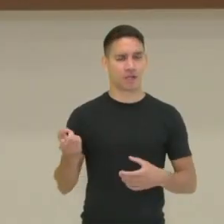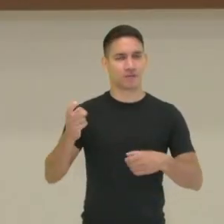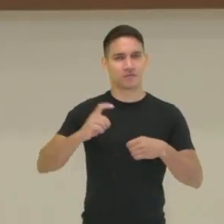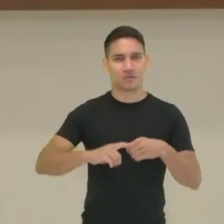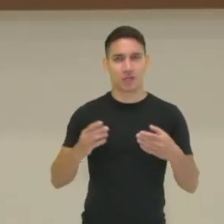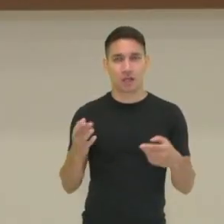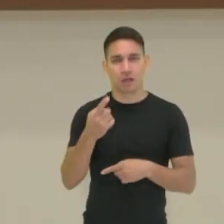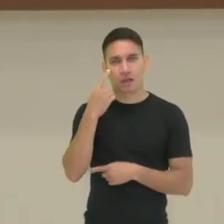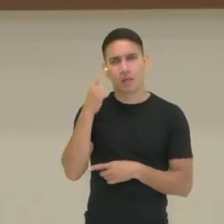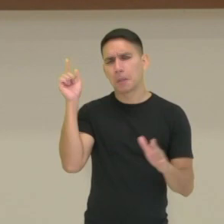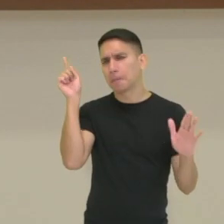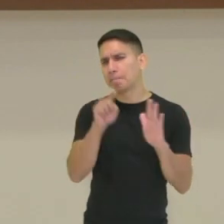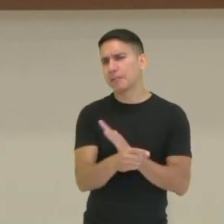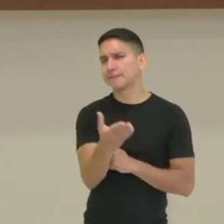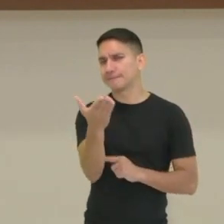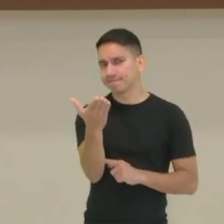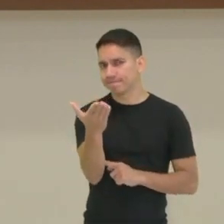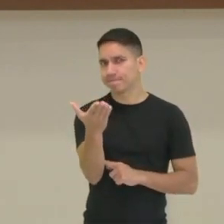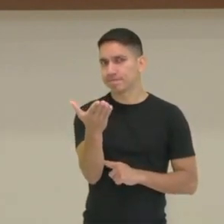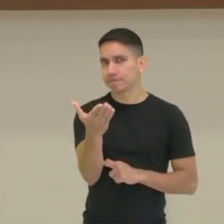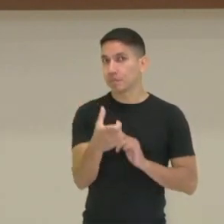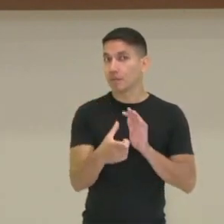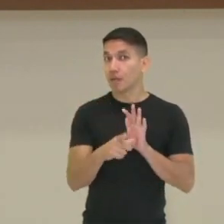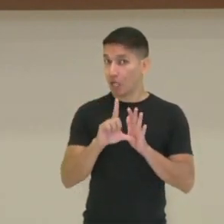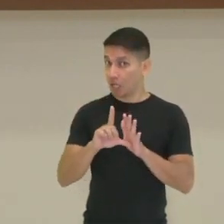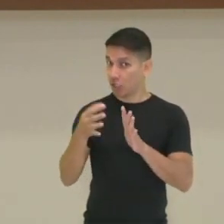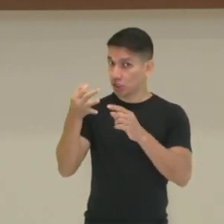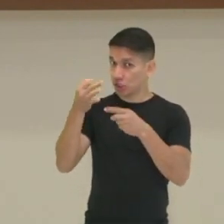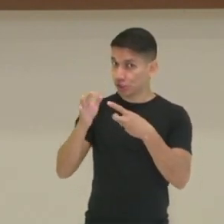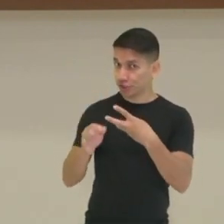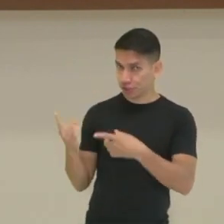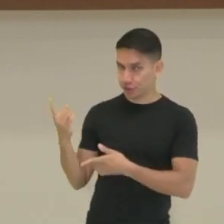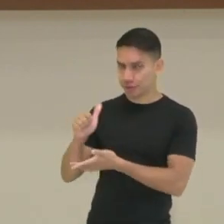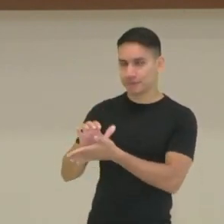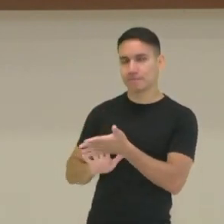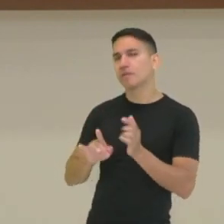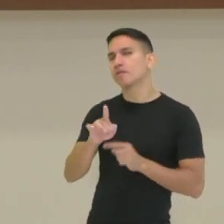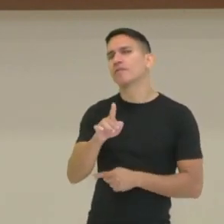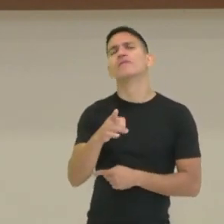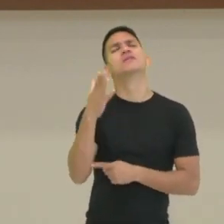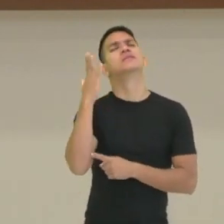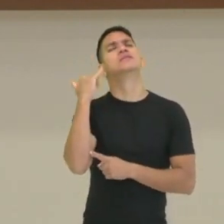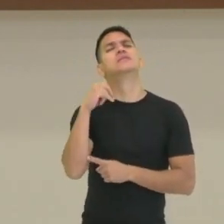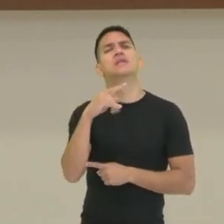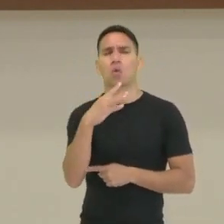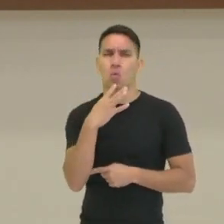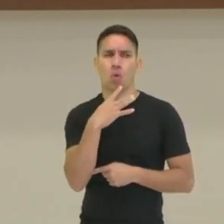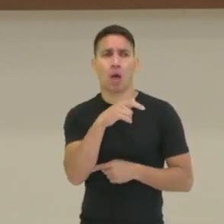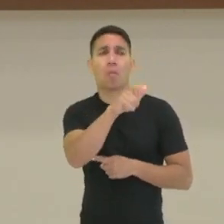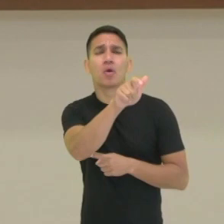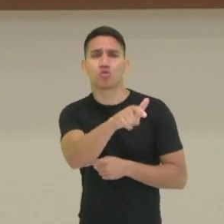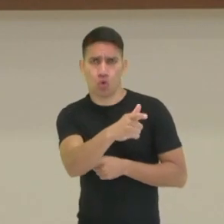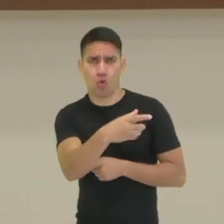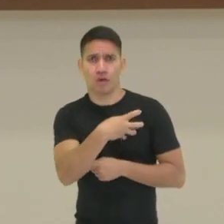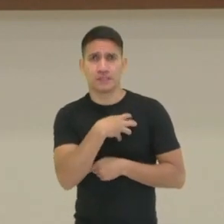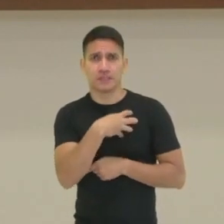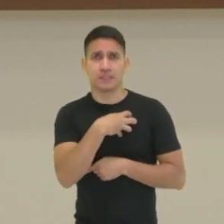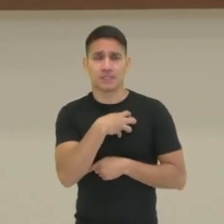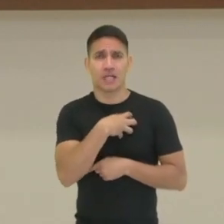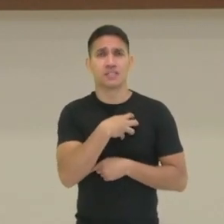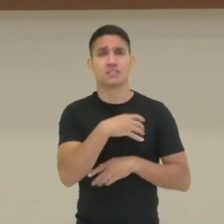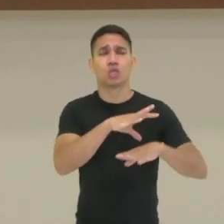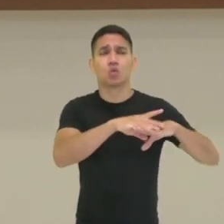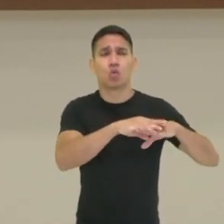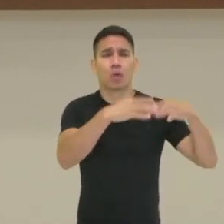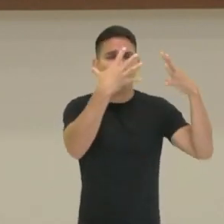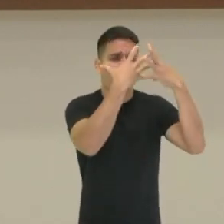Retornamos. E eu pergunto para você, antes da correção da nossa atividade, você conhece alguém que tem mal de Alzheimer ou